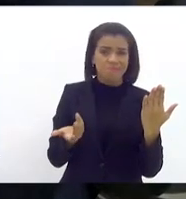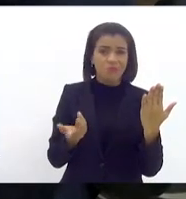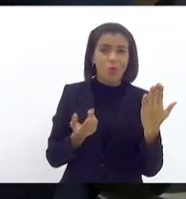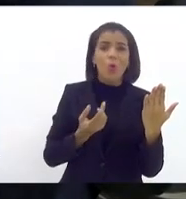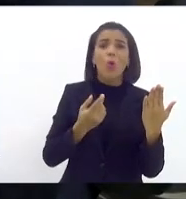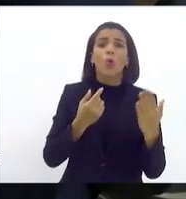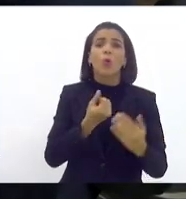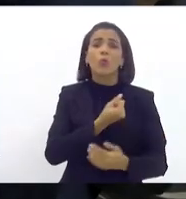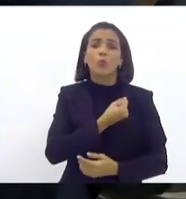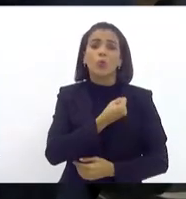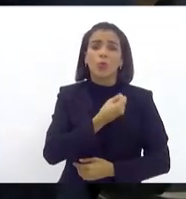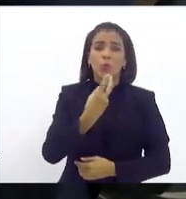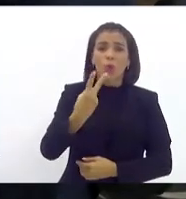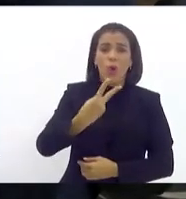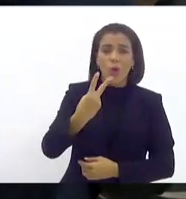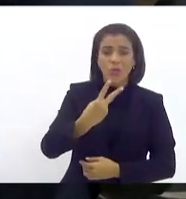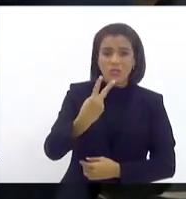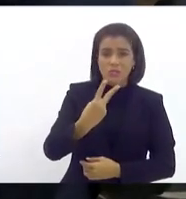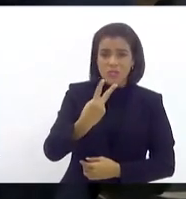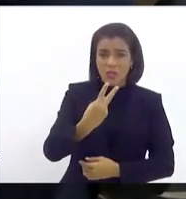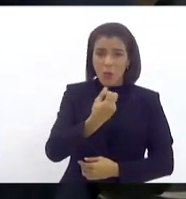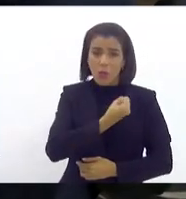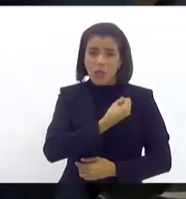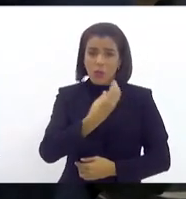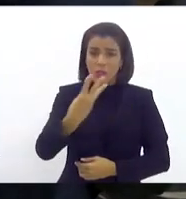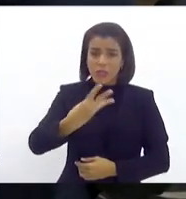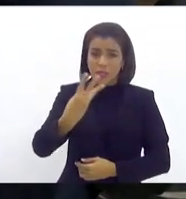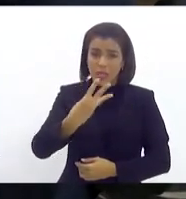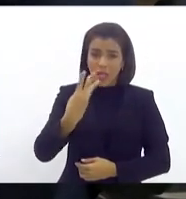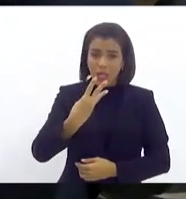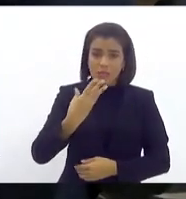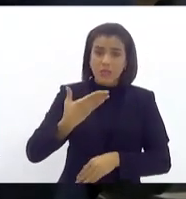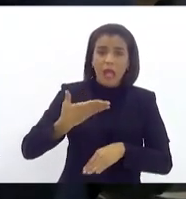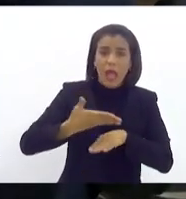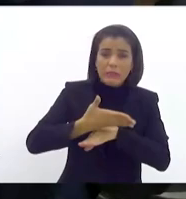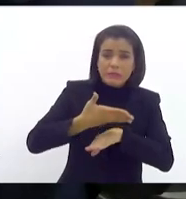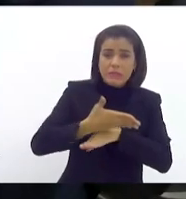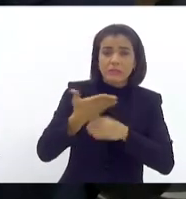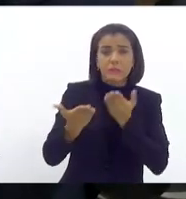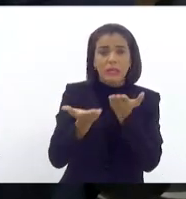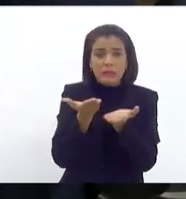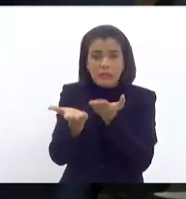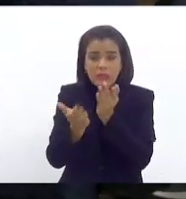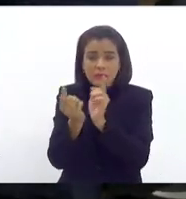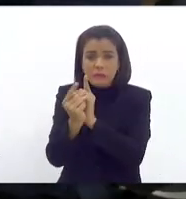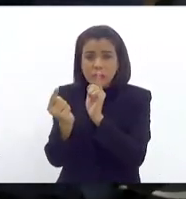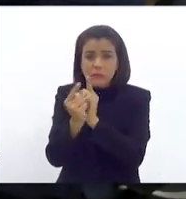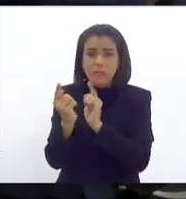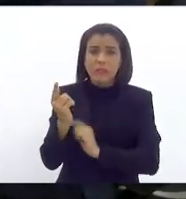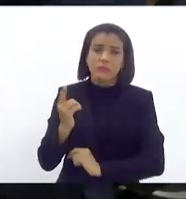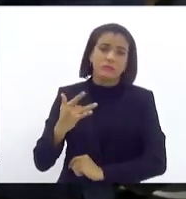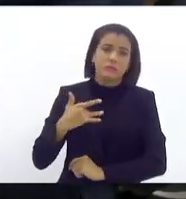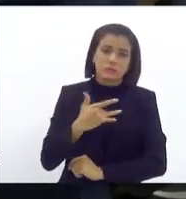2 do artigo 8 já fala, no item 3, o acesso ao atendimento de saúde mental, está funcionando esse microfone?